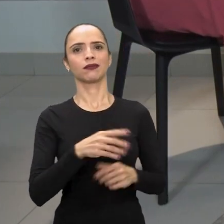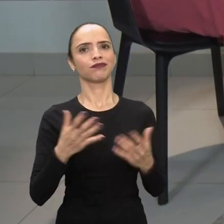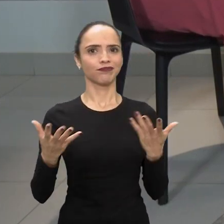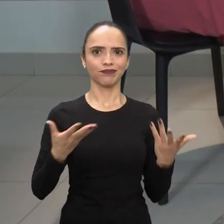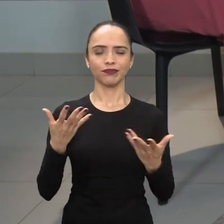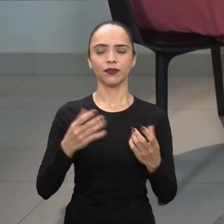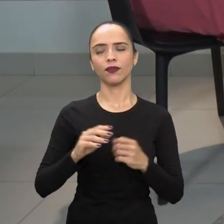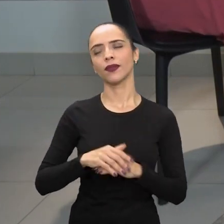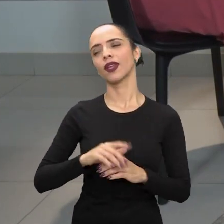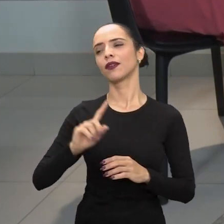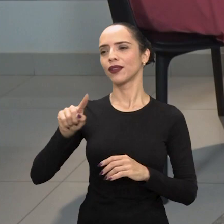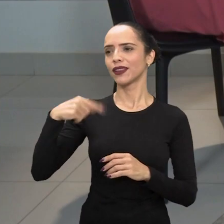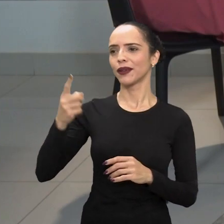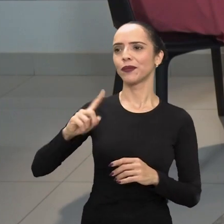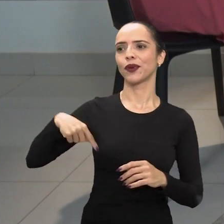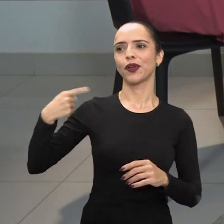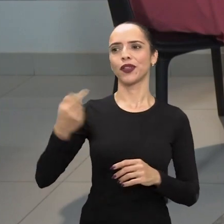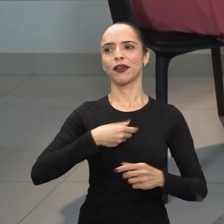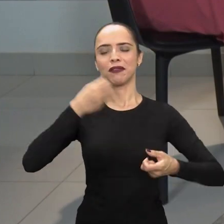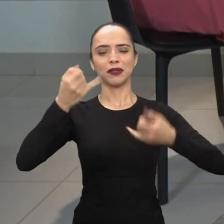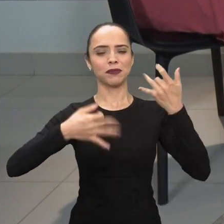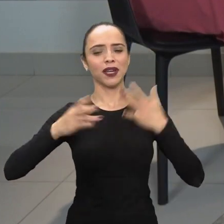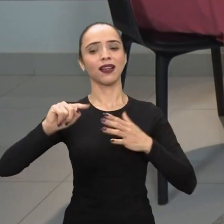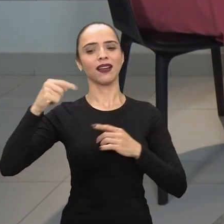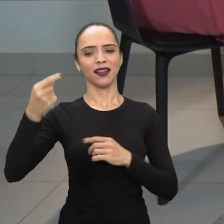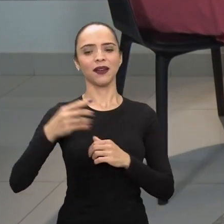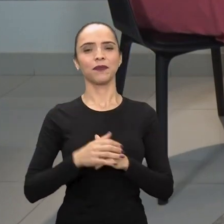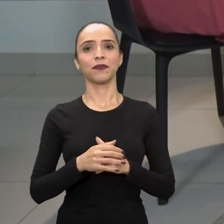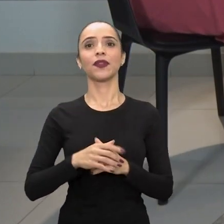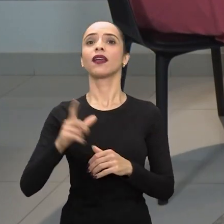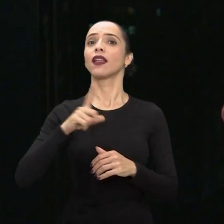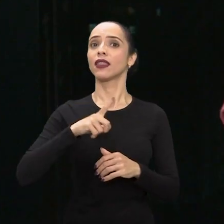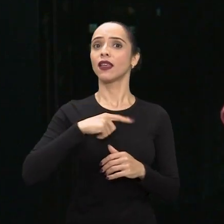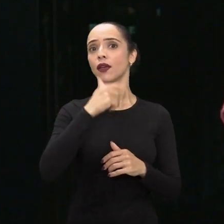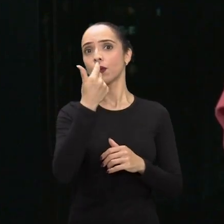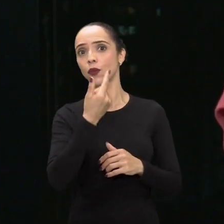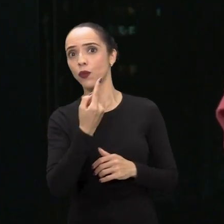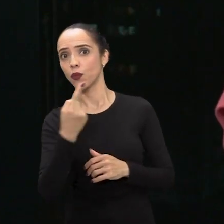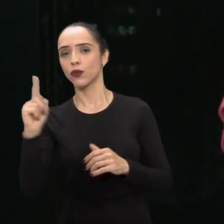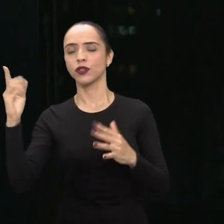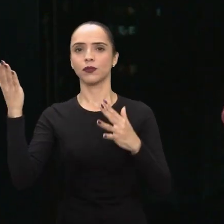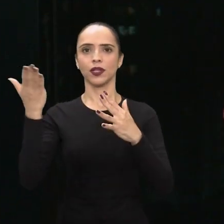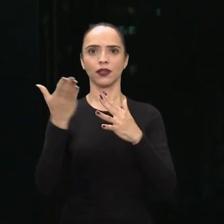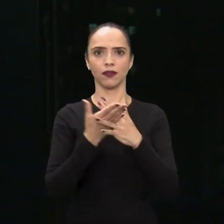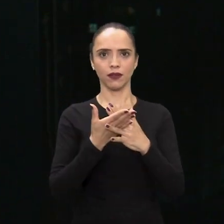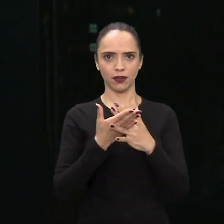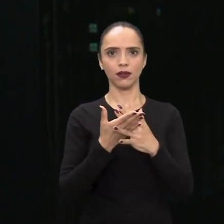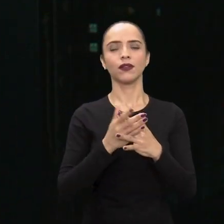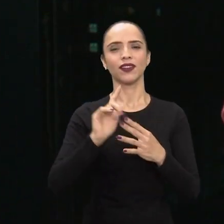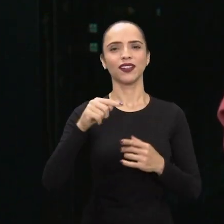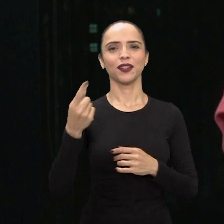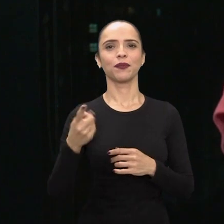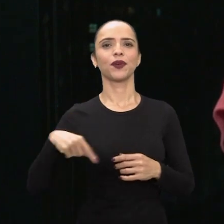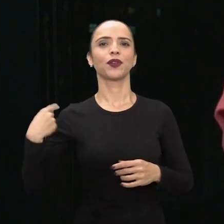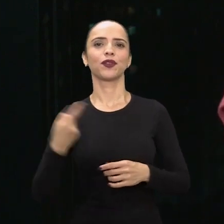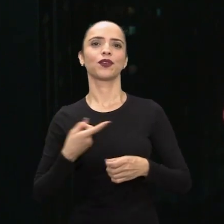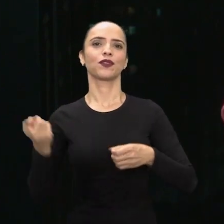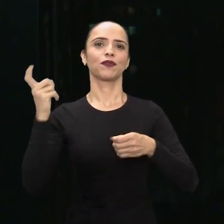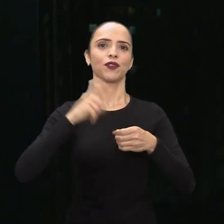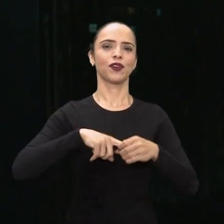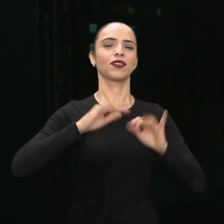né falar um pouco mais isso no próximo bloco o professor eu vou interromper para a gente fazer mais um intervalo o último intervalo e daqui a pouco a gente